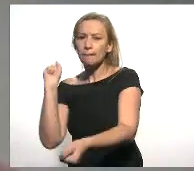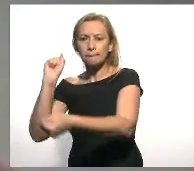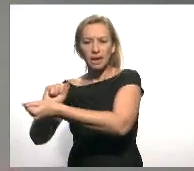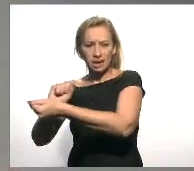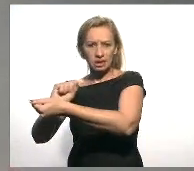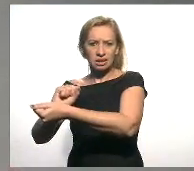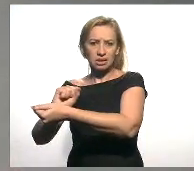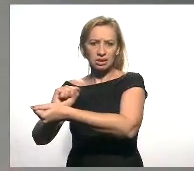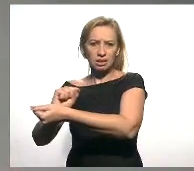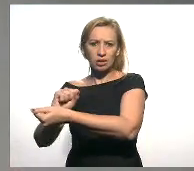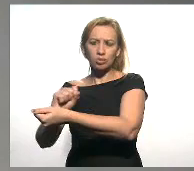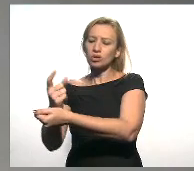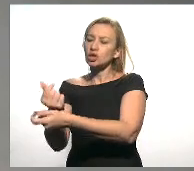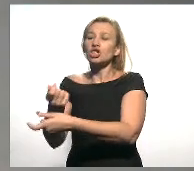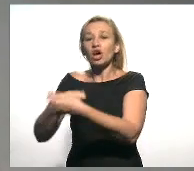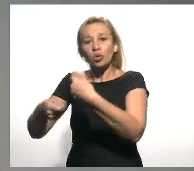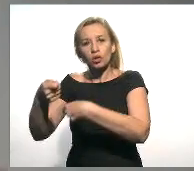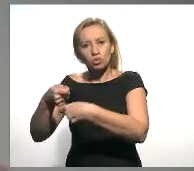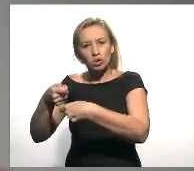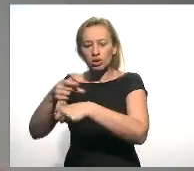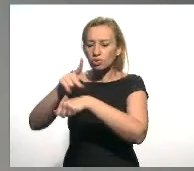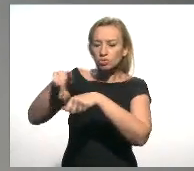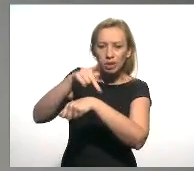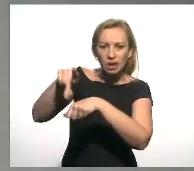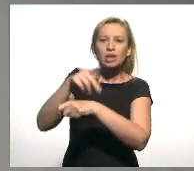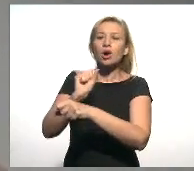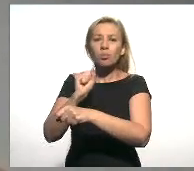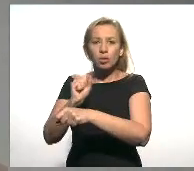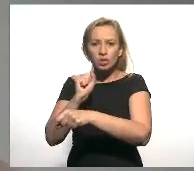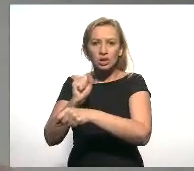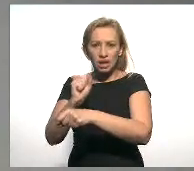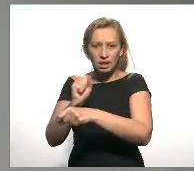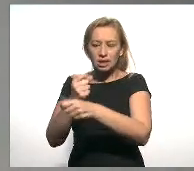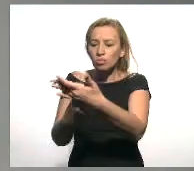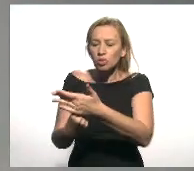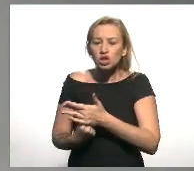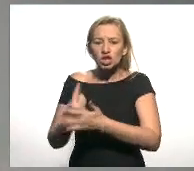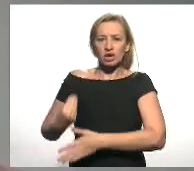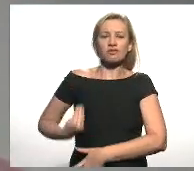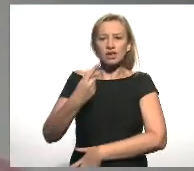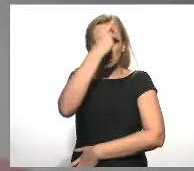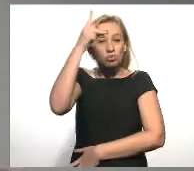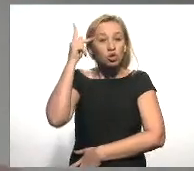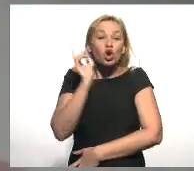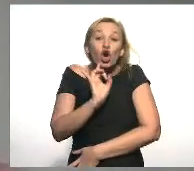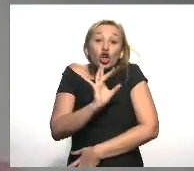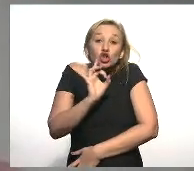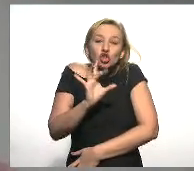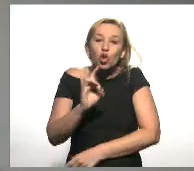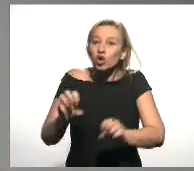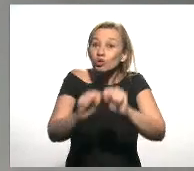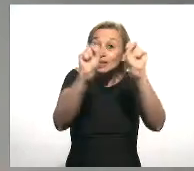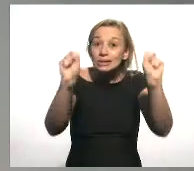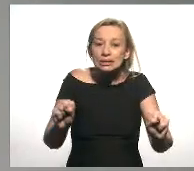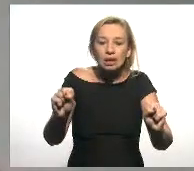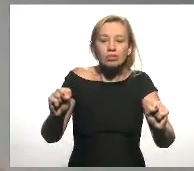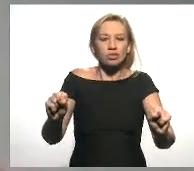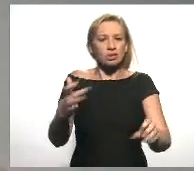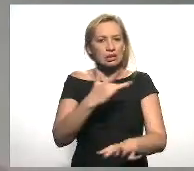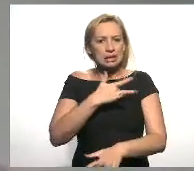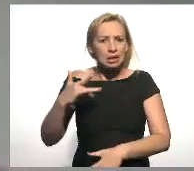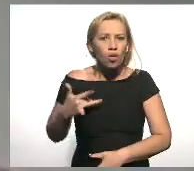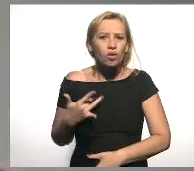parte da economia dos países para que se pudesse preservar as vidas das pessoas. Só que os sistemas de saúde